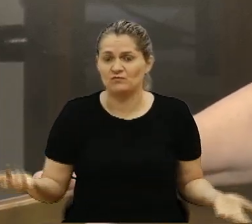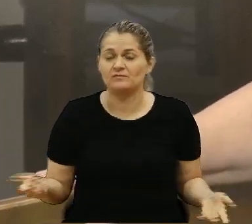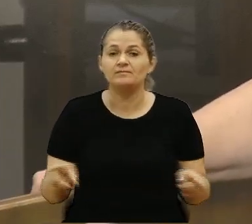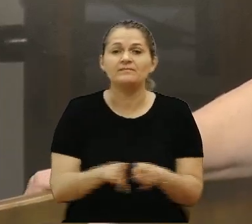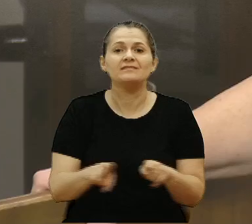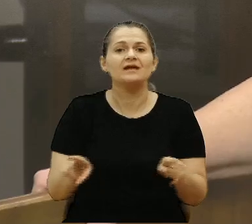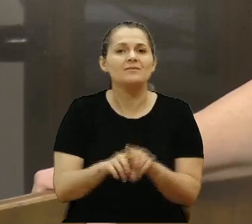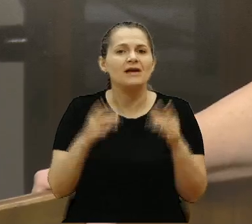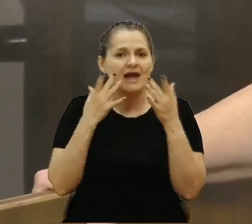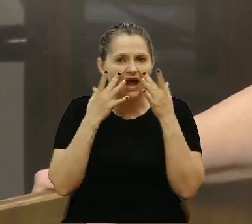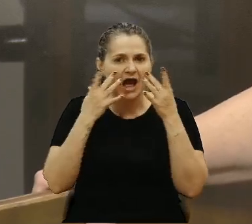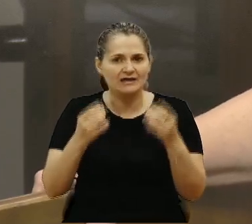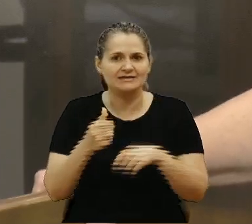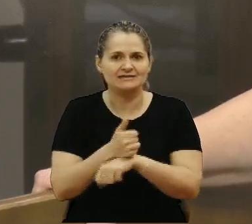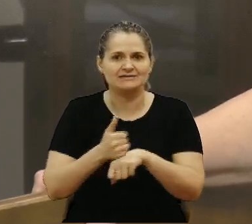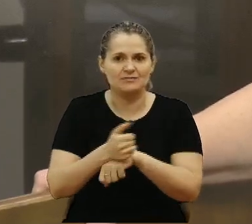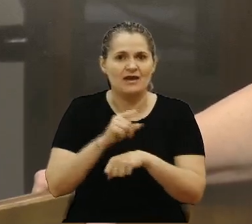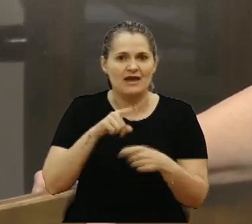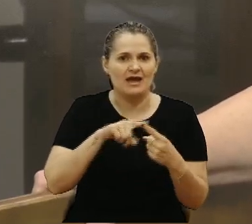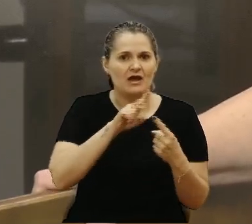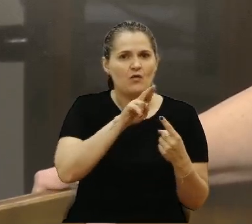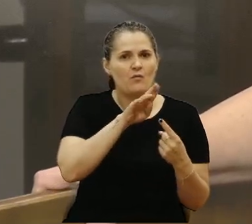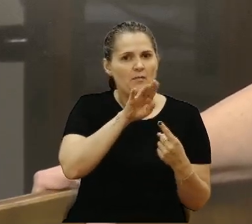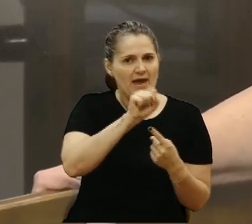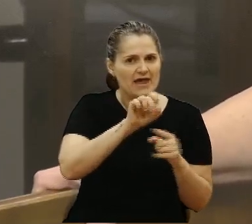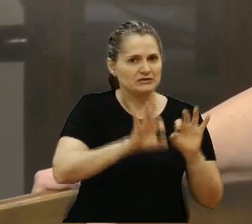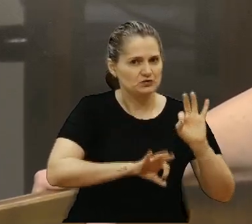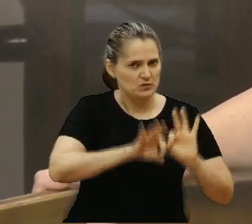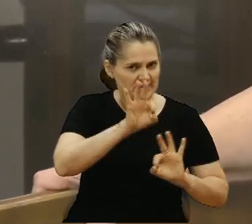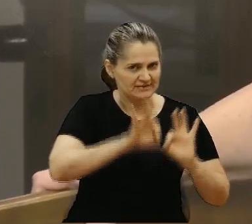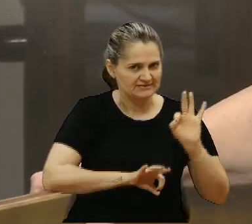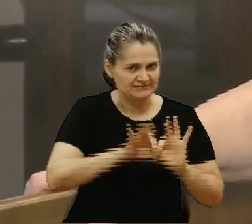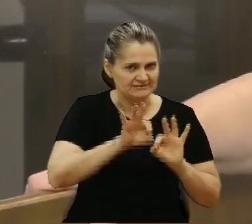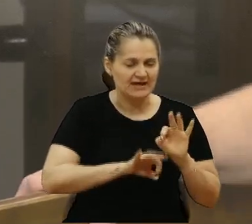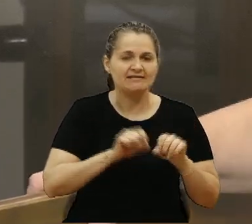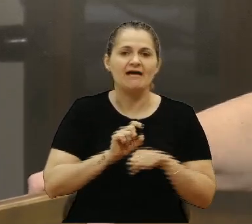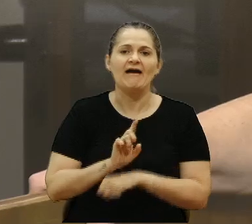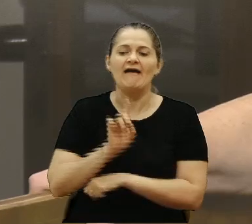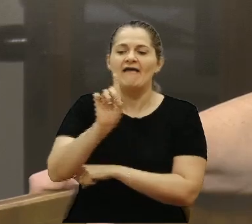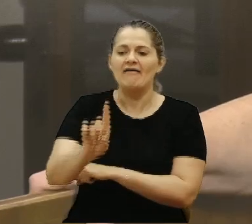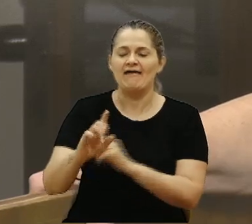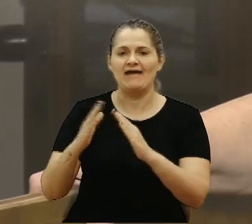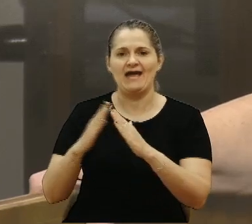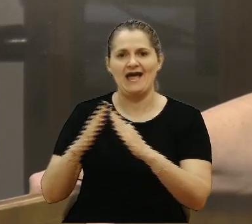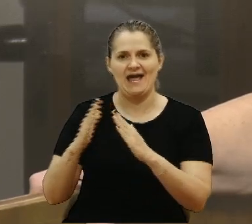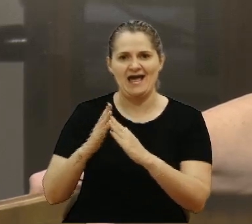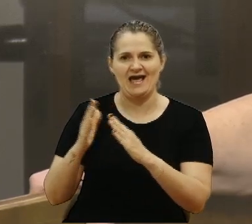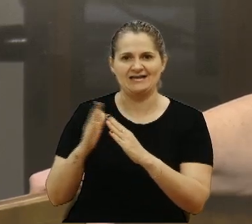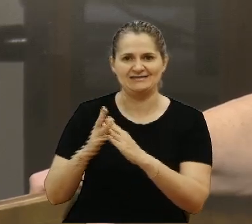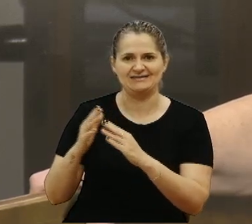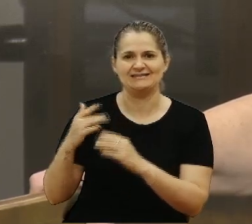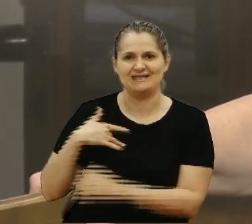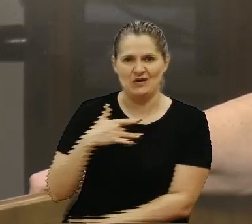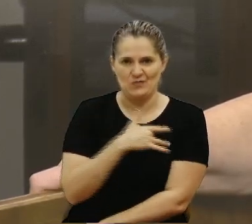gente, é o BS organizado, é agente comunitário de saúde. Eu concordo contigo,